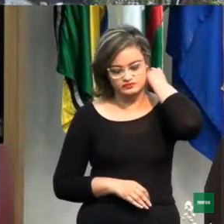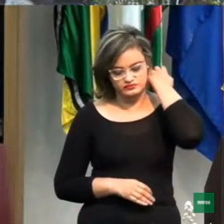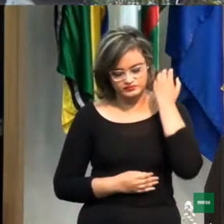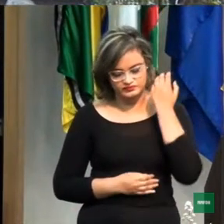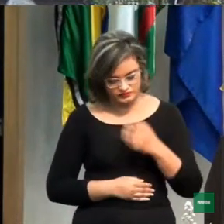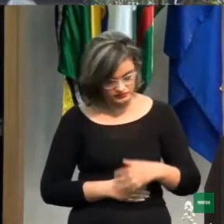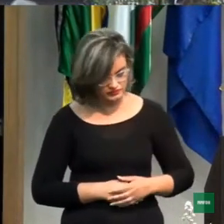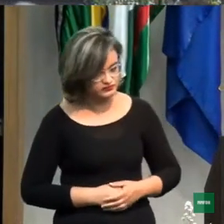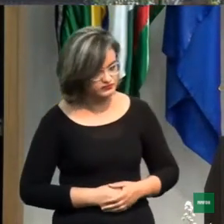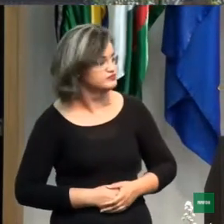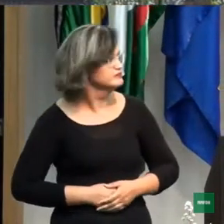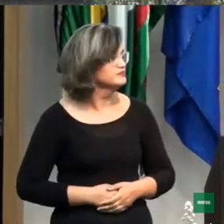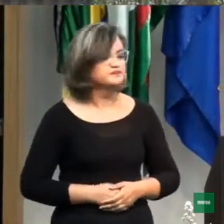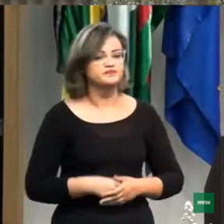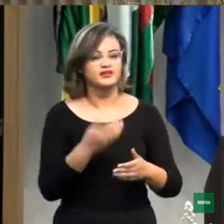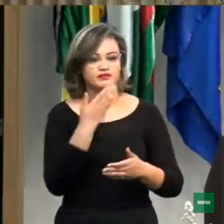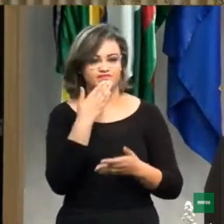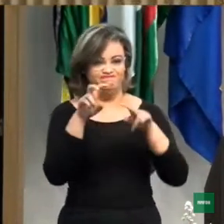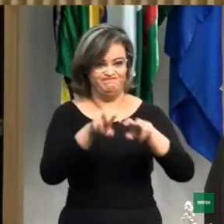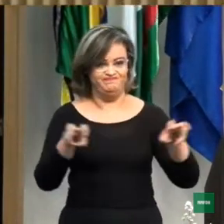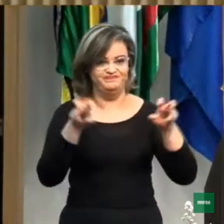Queiram tomar assento.